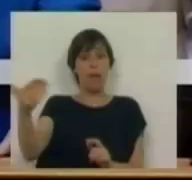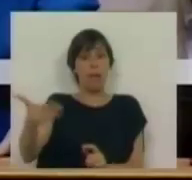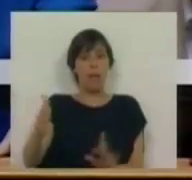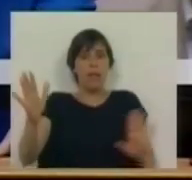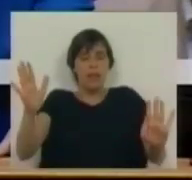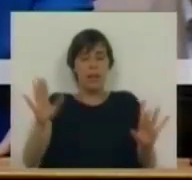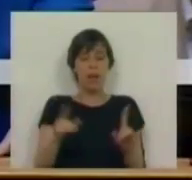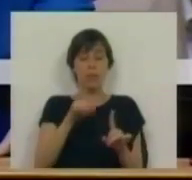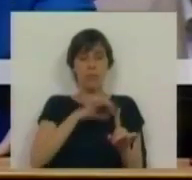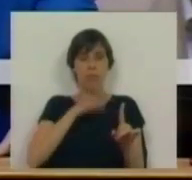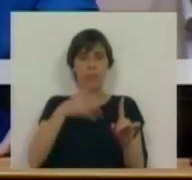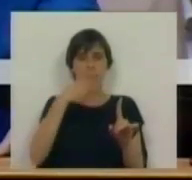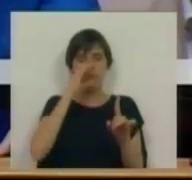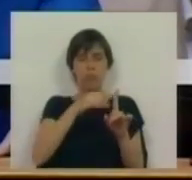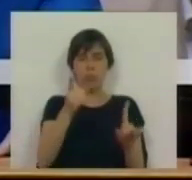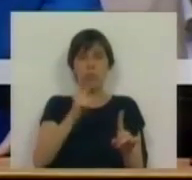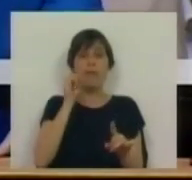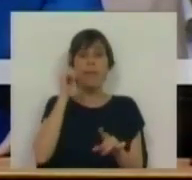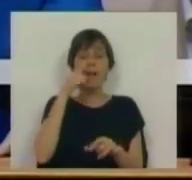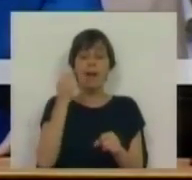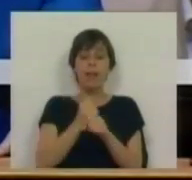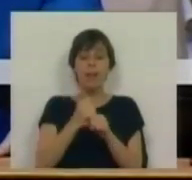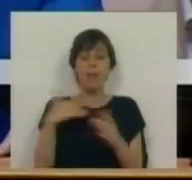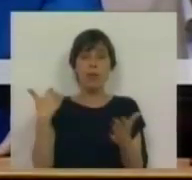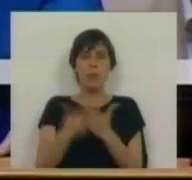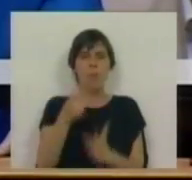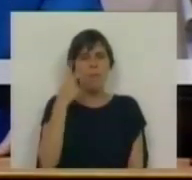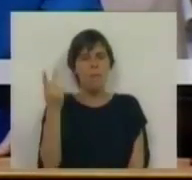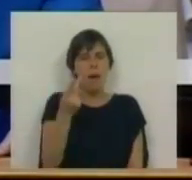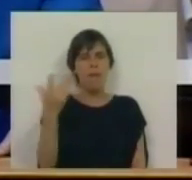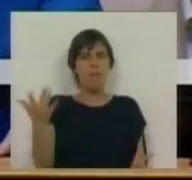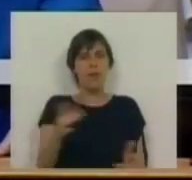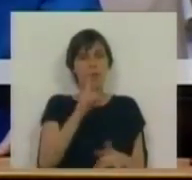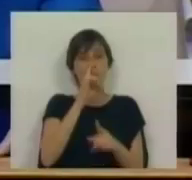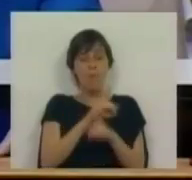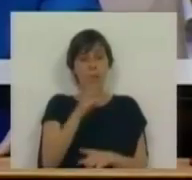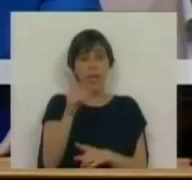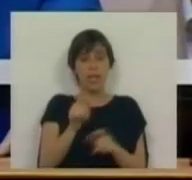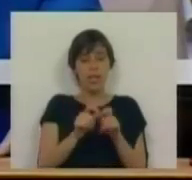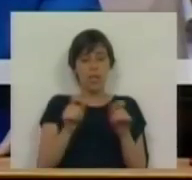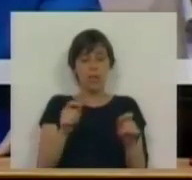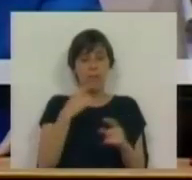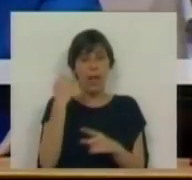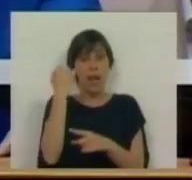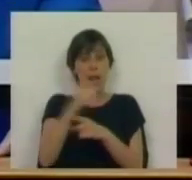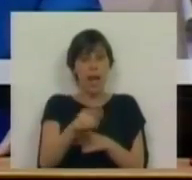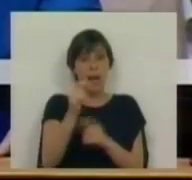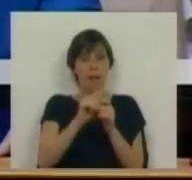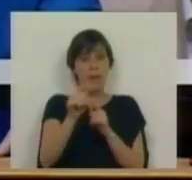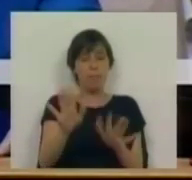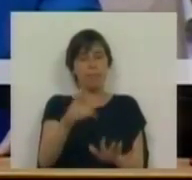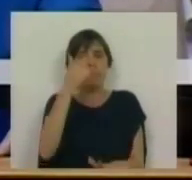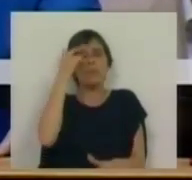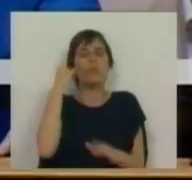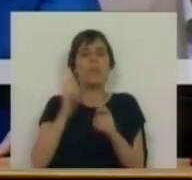direito, não são do Sr. Primeiro-Ministro, são de quem trabalha, de quem trabalhou toda uma vida, no mesmo trimestre em que nega os subsídios,